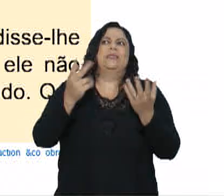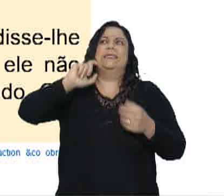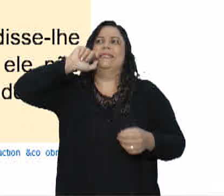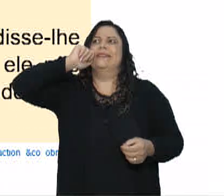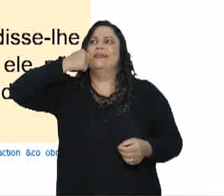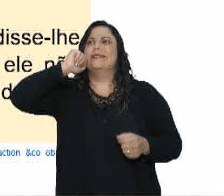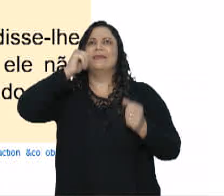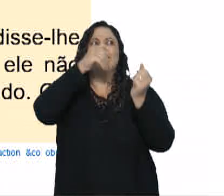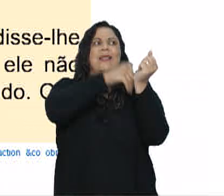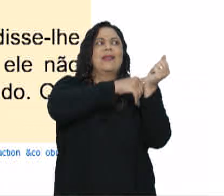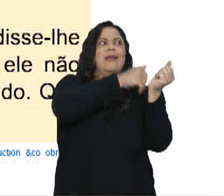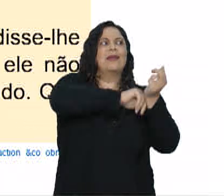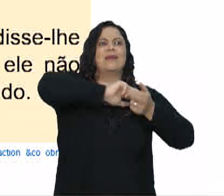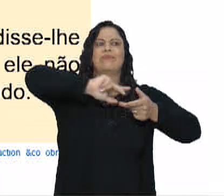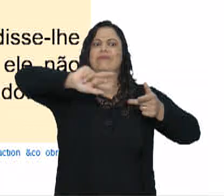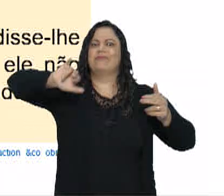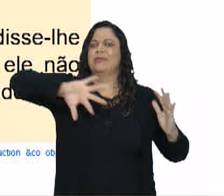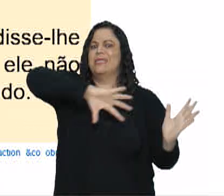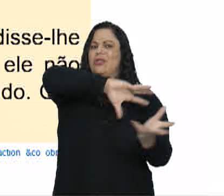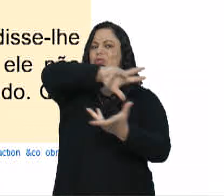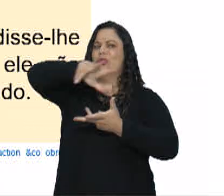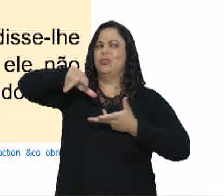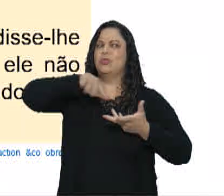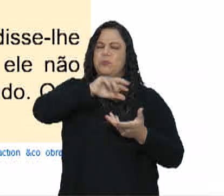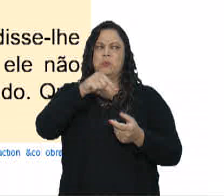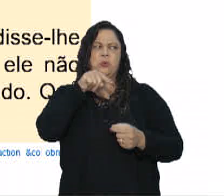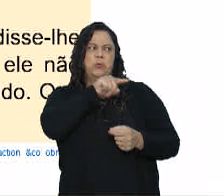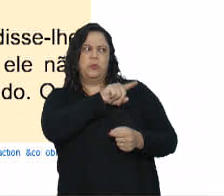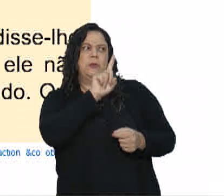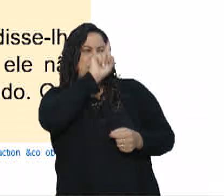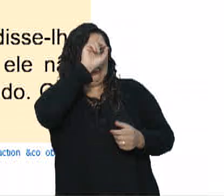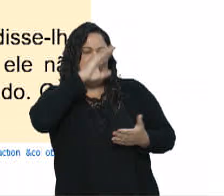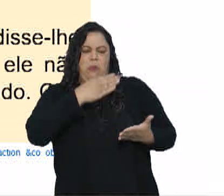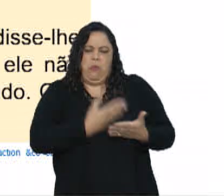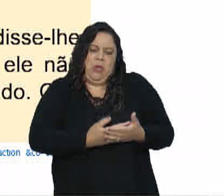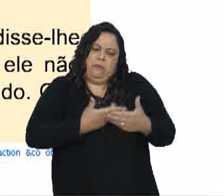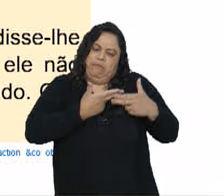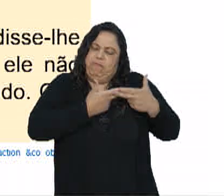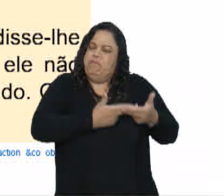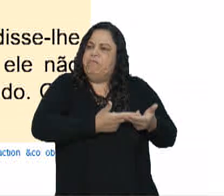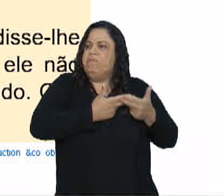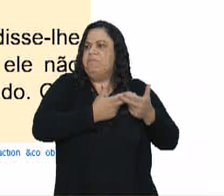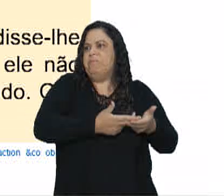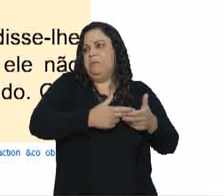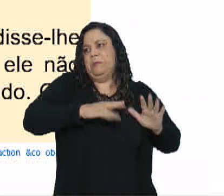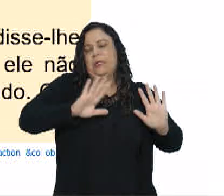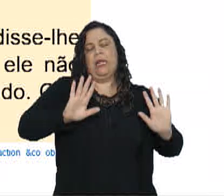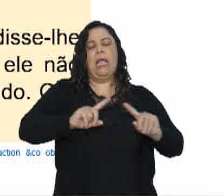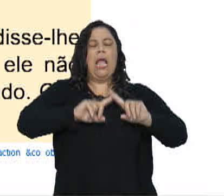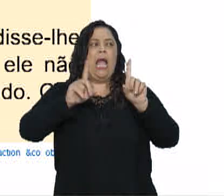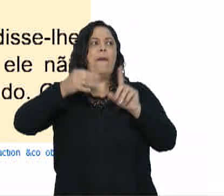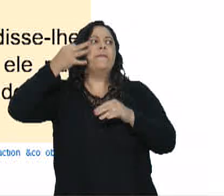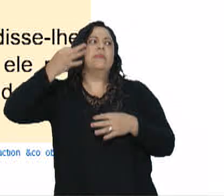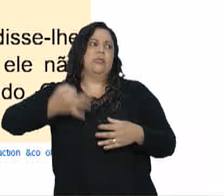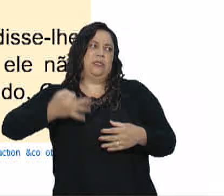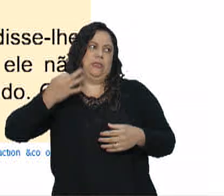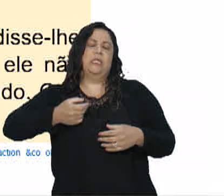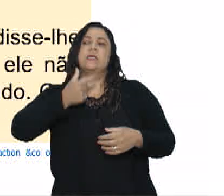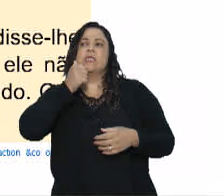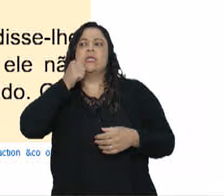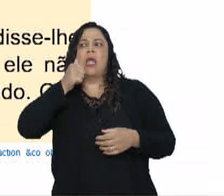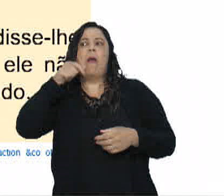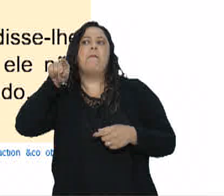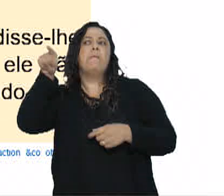e verdadeira neste mundo. Se ele não acreditava, paciência. Mas o certo é que a